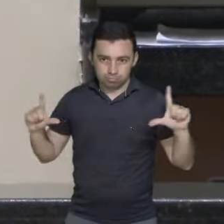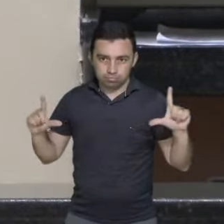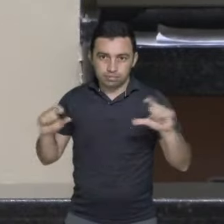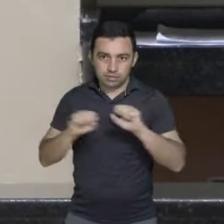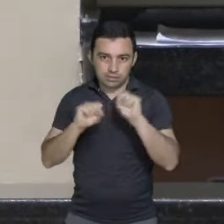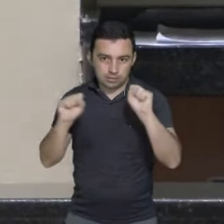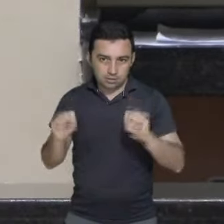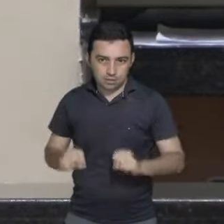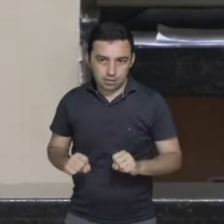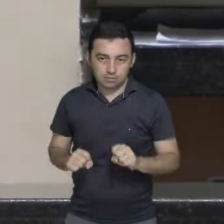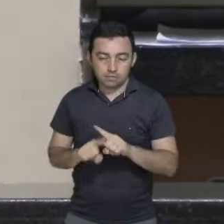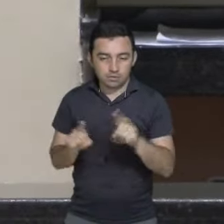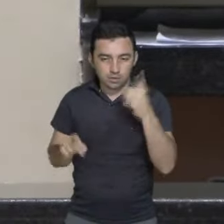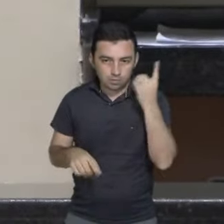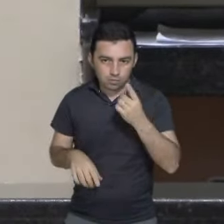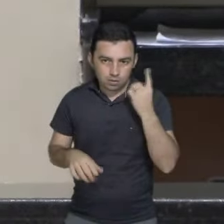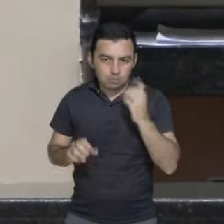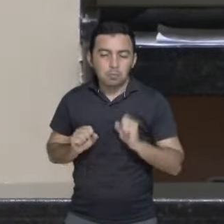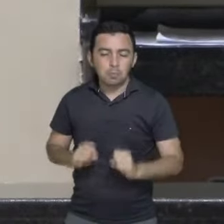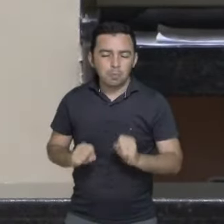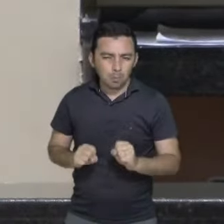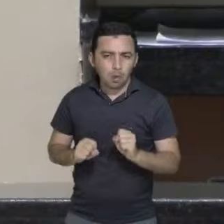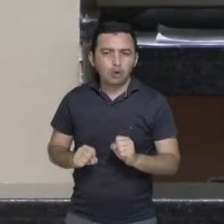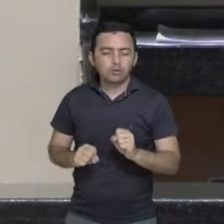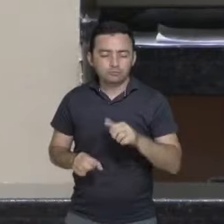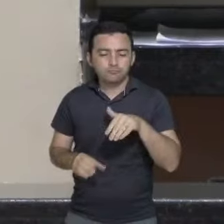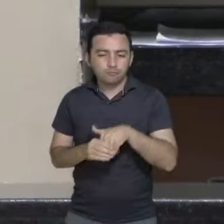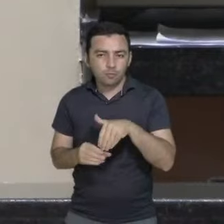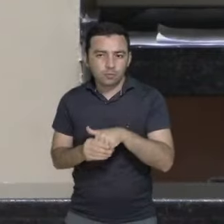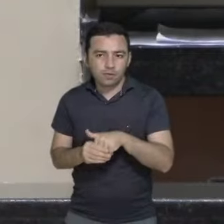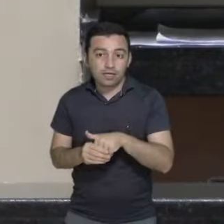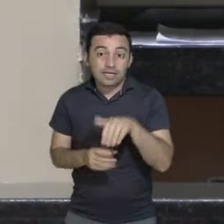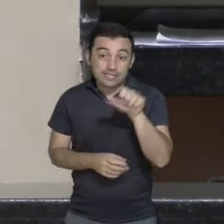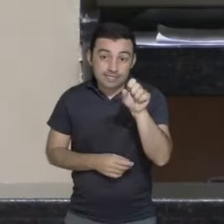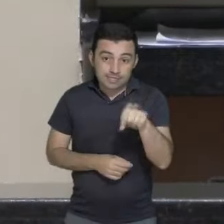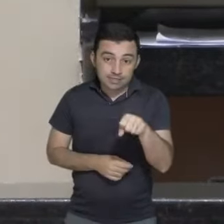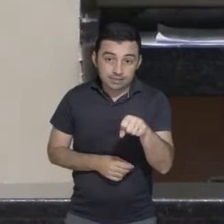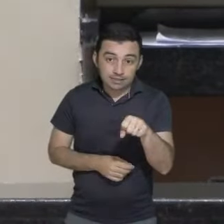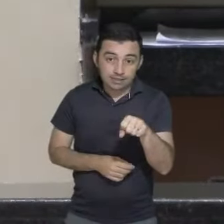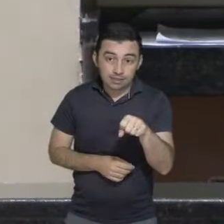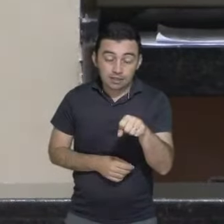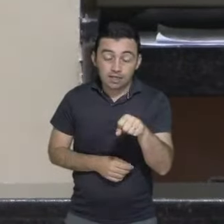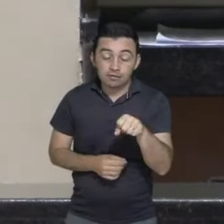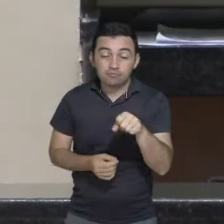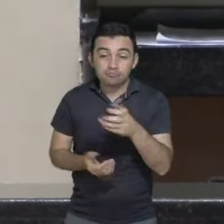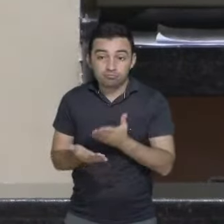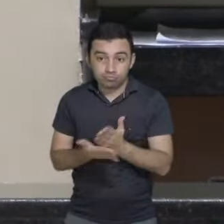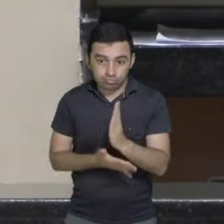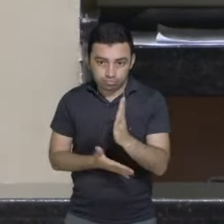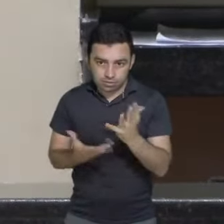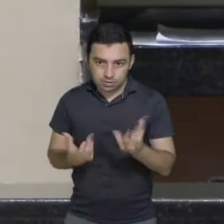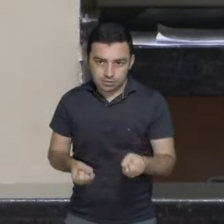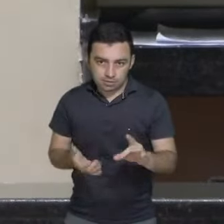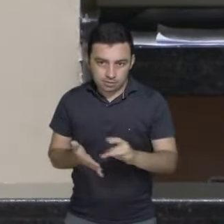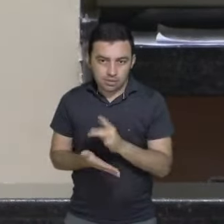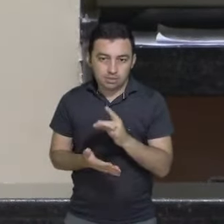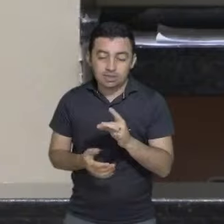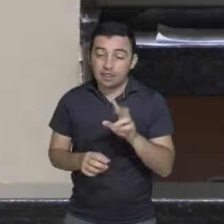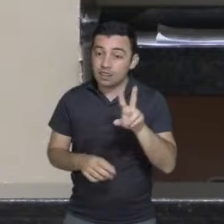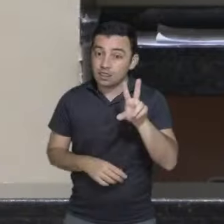deputados possam exercer o seu direito de voto. Quem vota sim, vota a favor do destaque. Quem vota